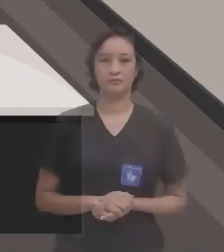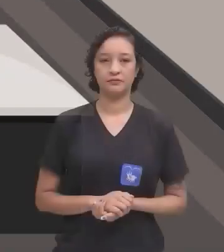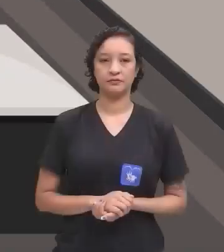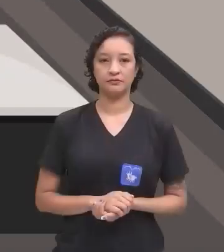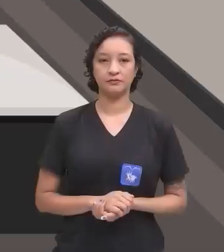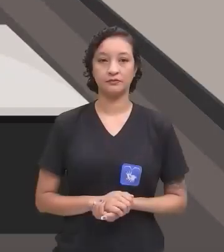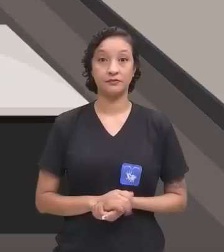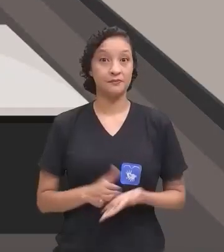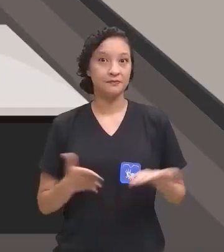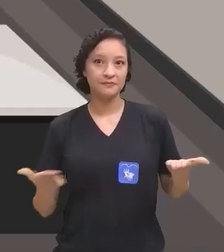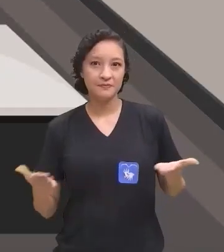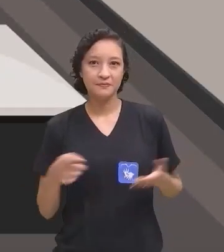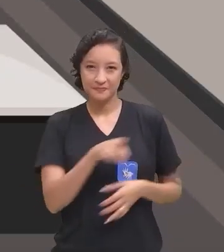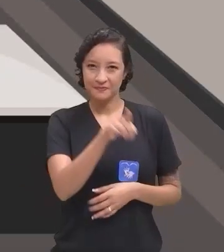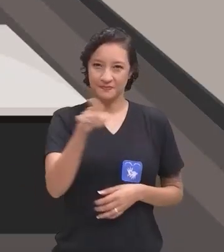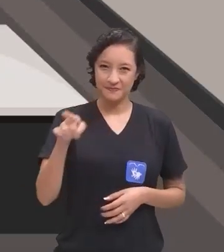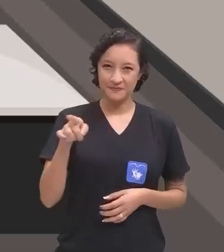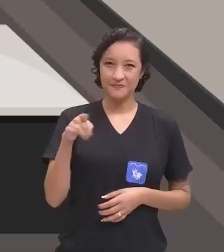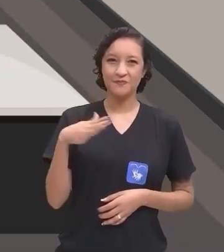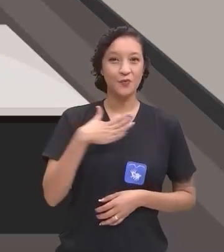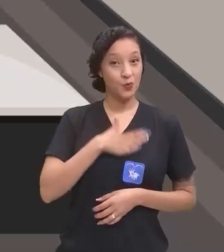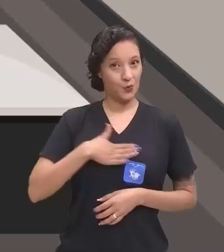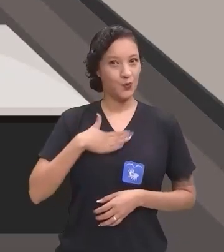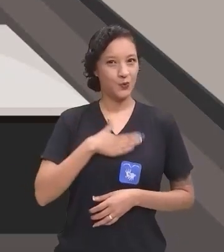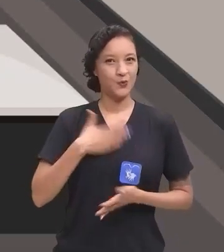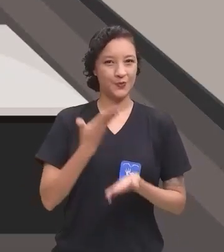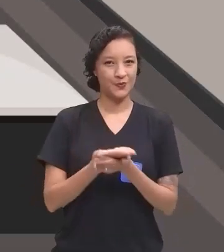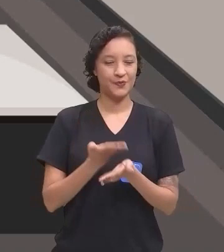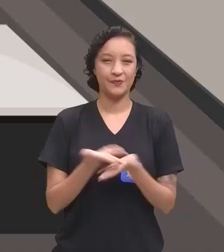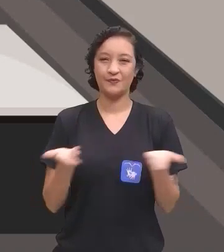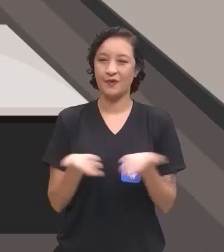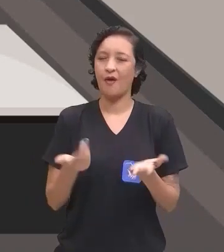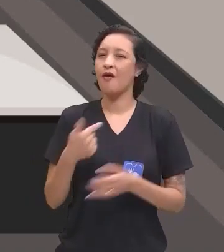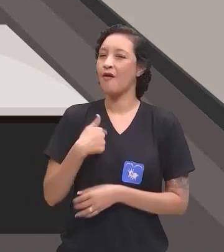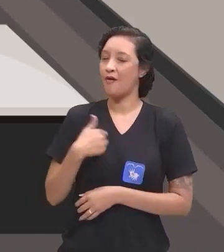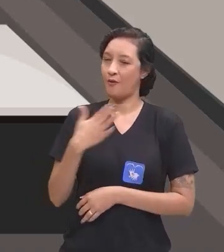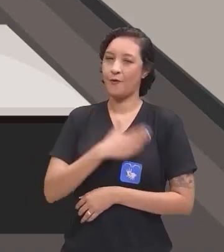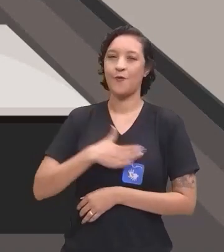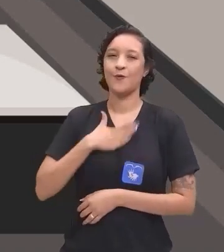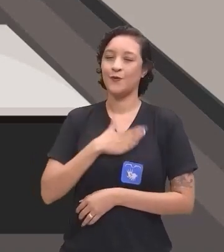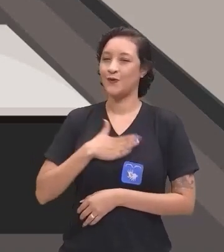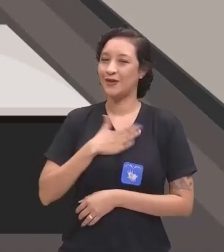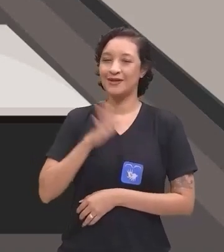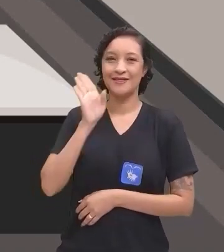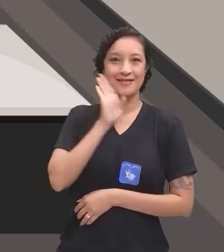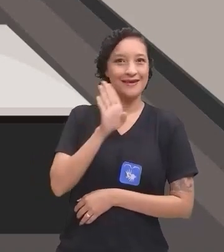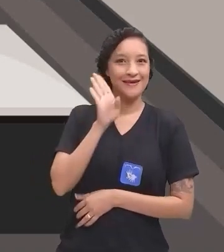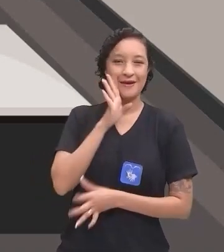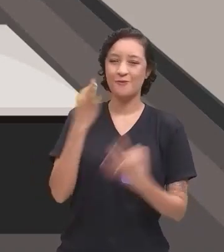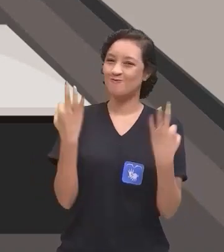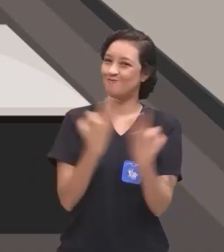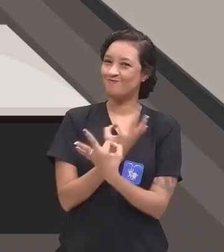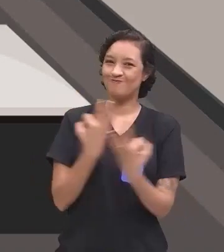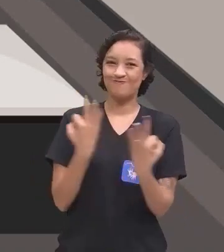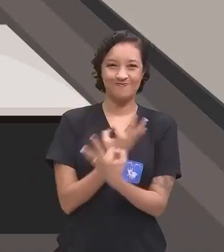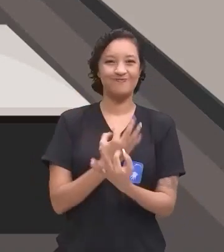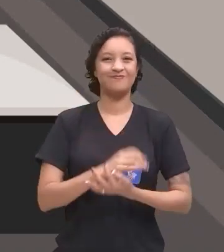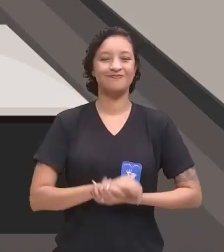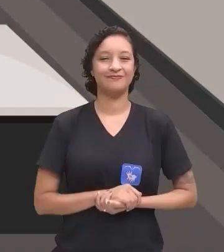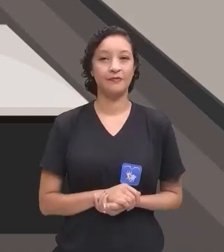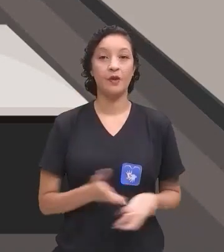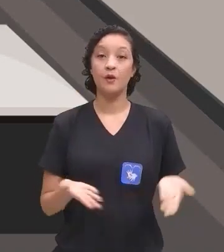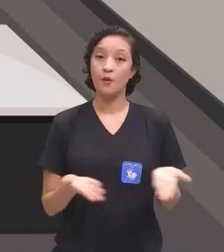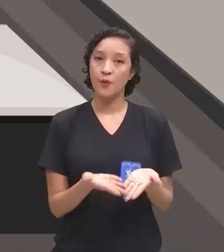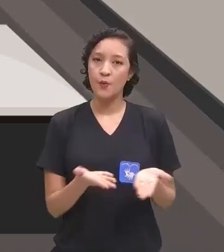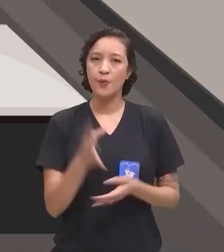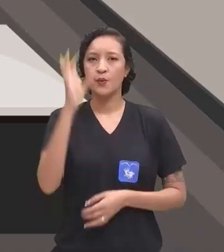E aí, crianças, vocês gostaram da aula de hoje? Eu me diverti muito, como sempre, e achei sensacional. Hoje nós